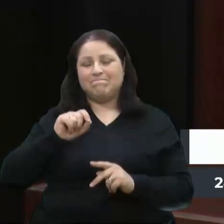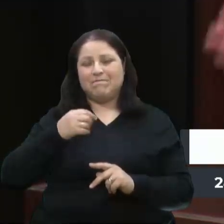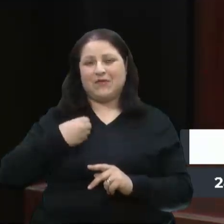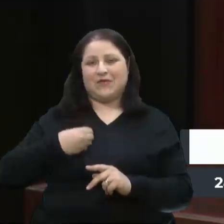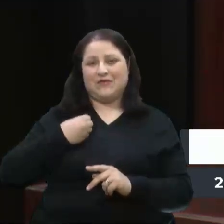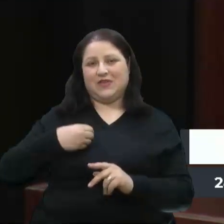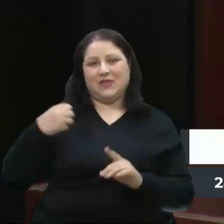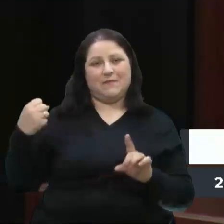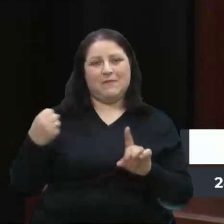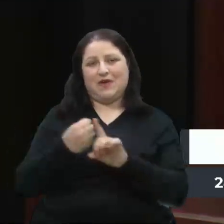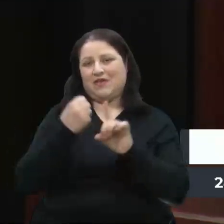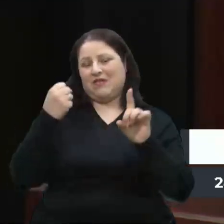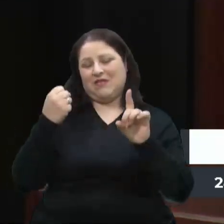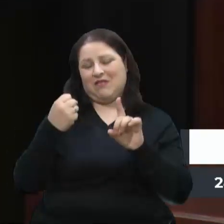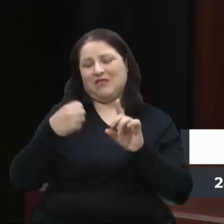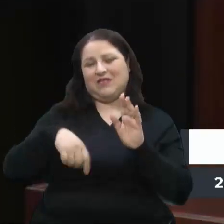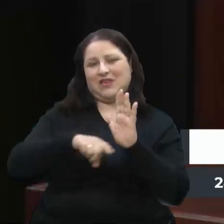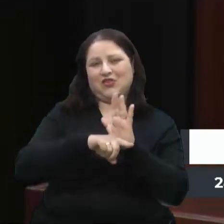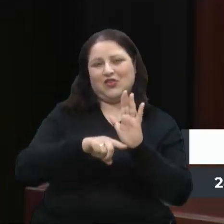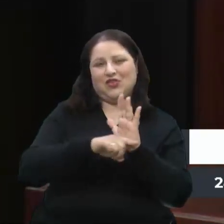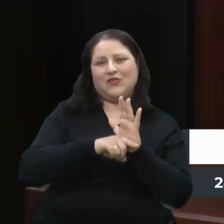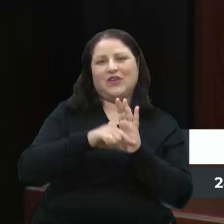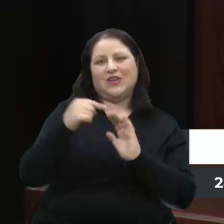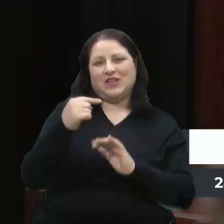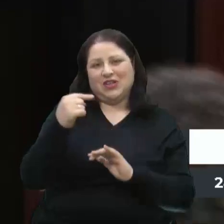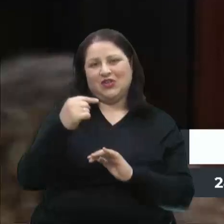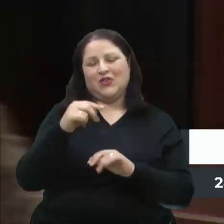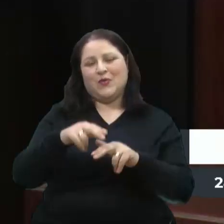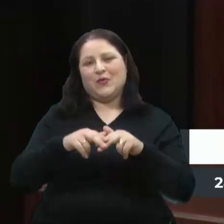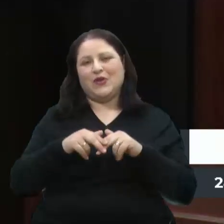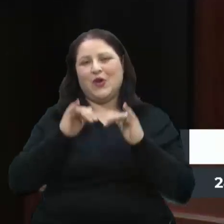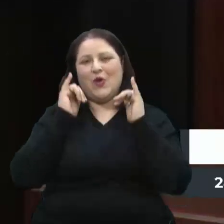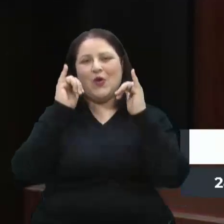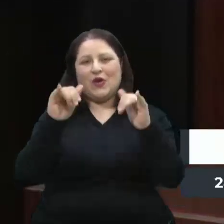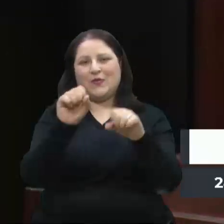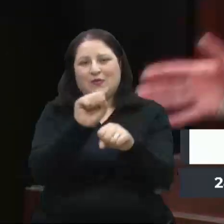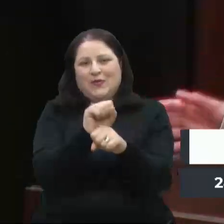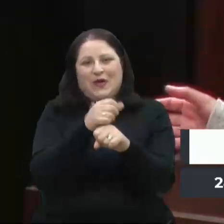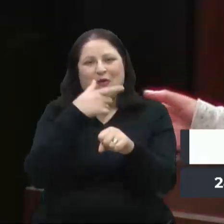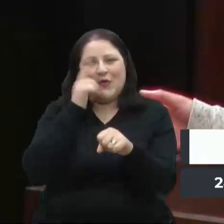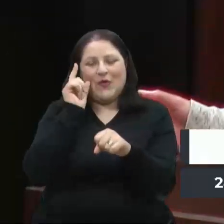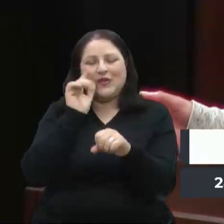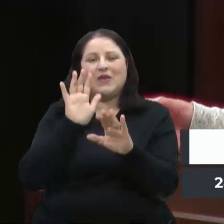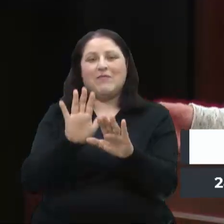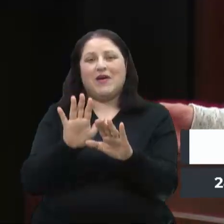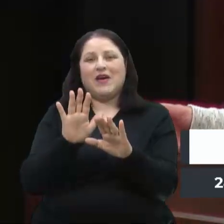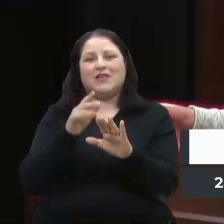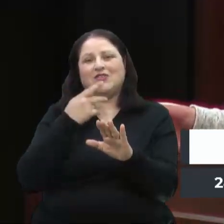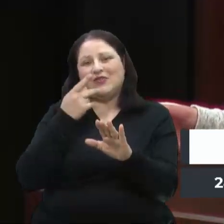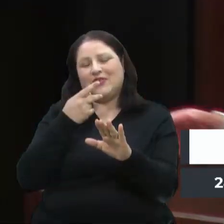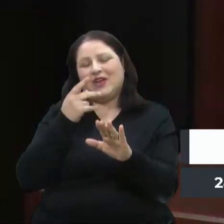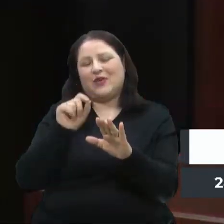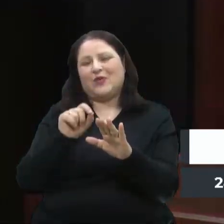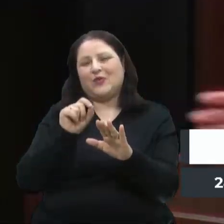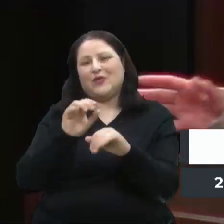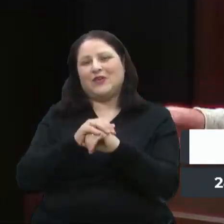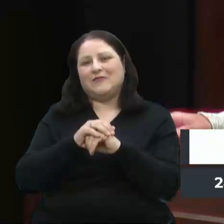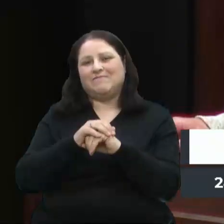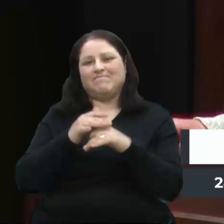vida impactada de forma negativa por causa da paralisação da Visate, mas quero já de início deixar aqui a